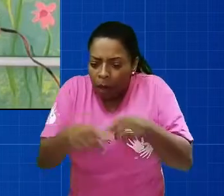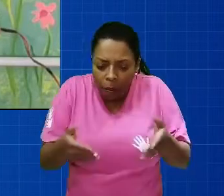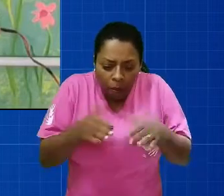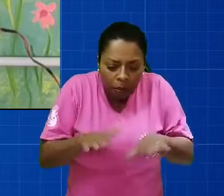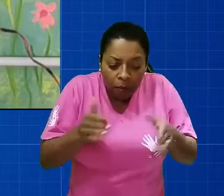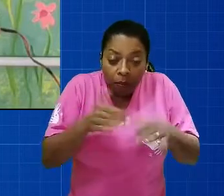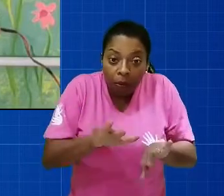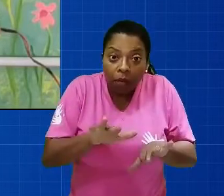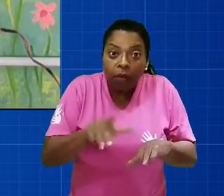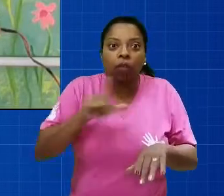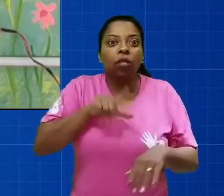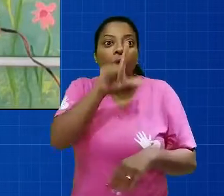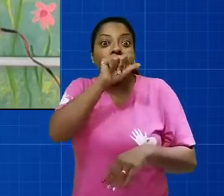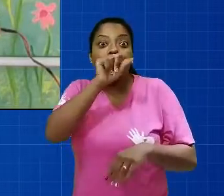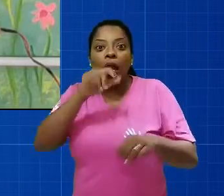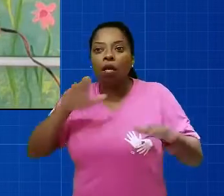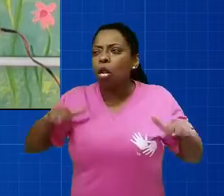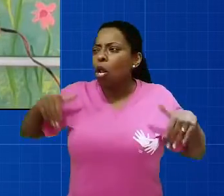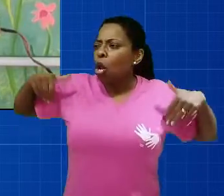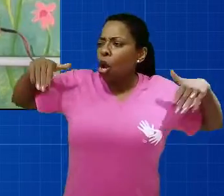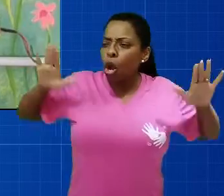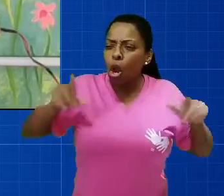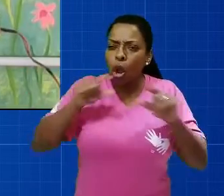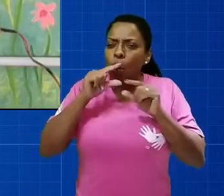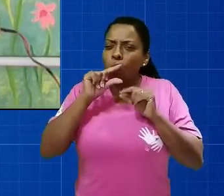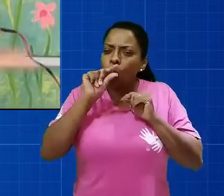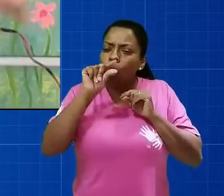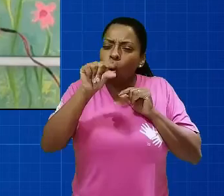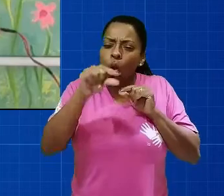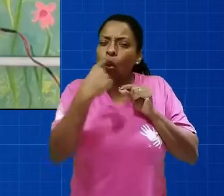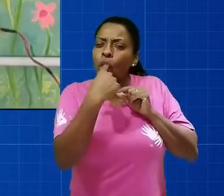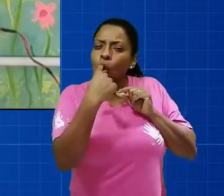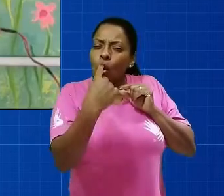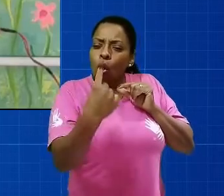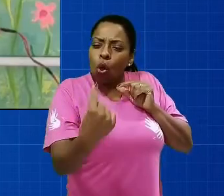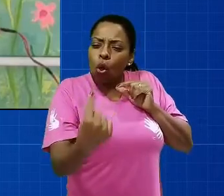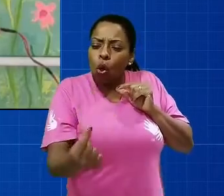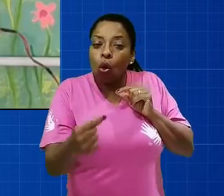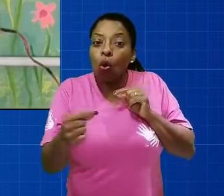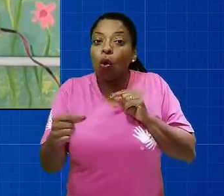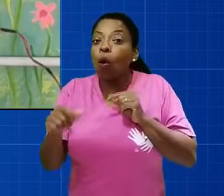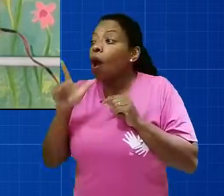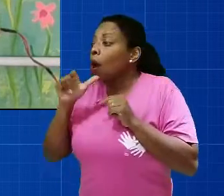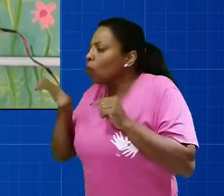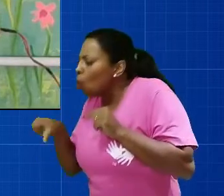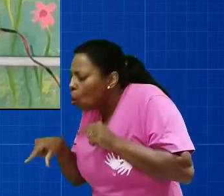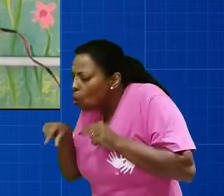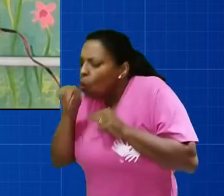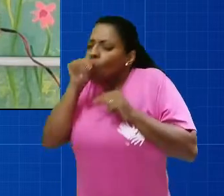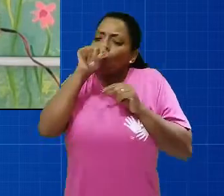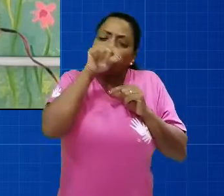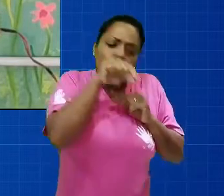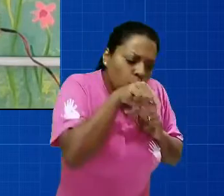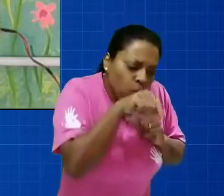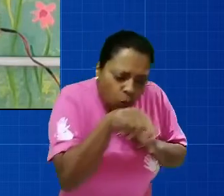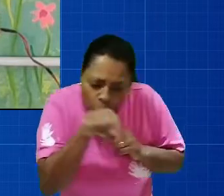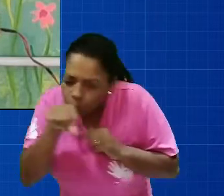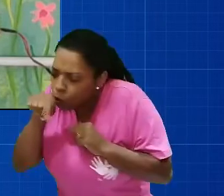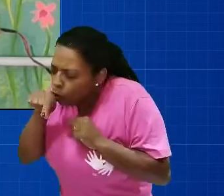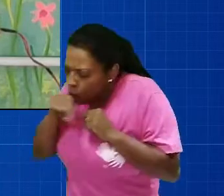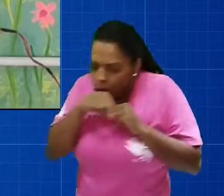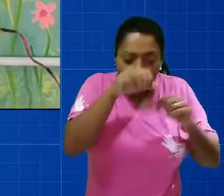tinham bicos longos começaram a trazer água e jogar em cima das sementes e voaram.